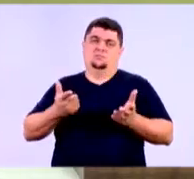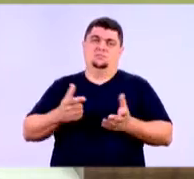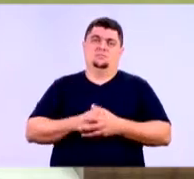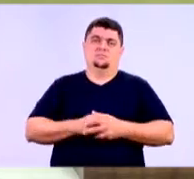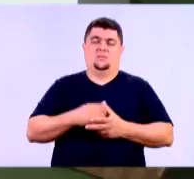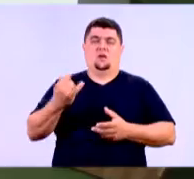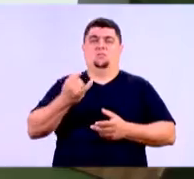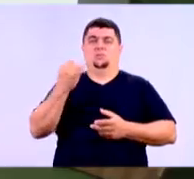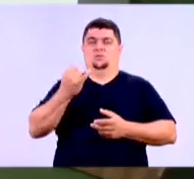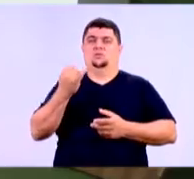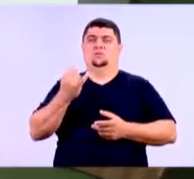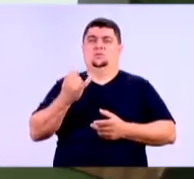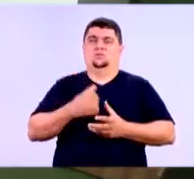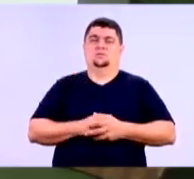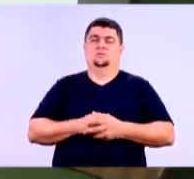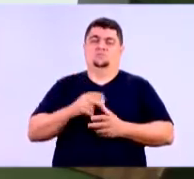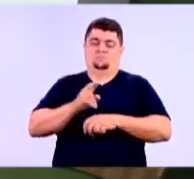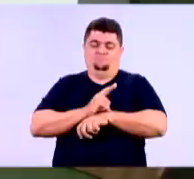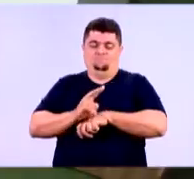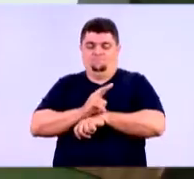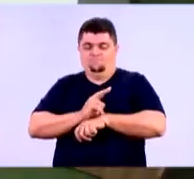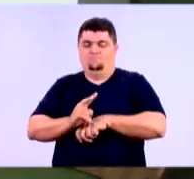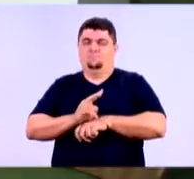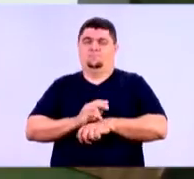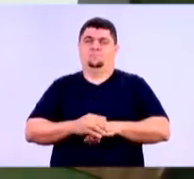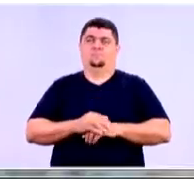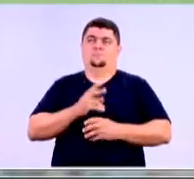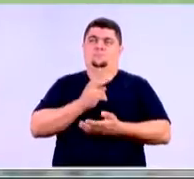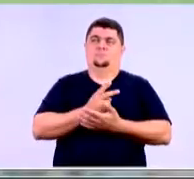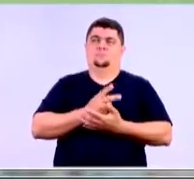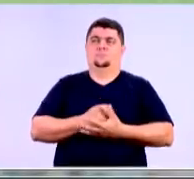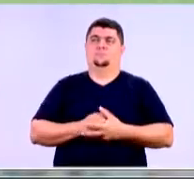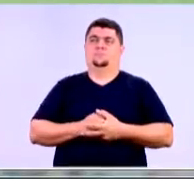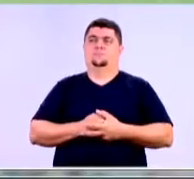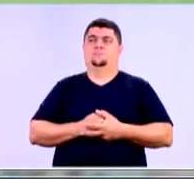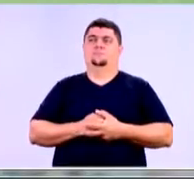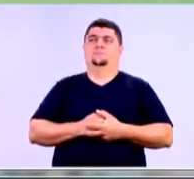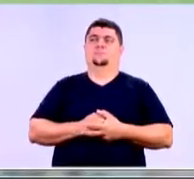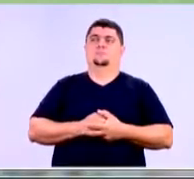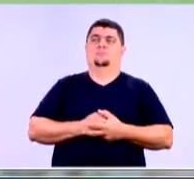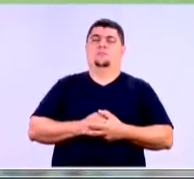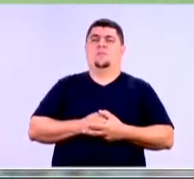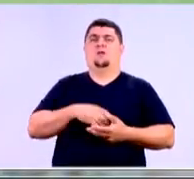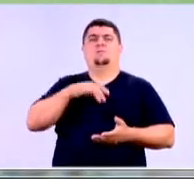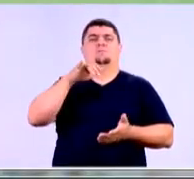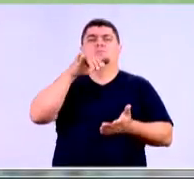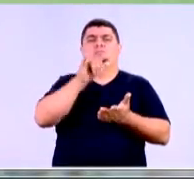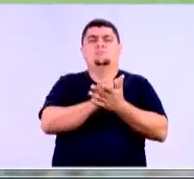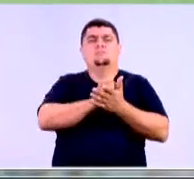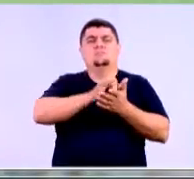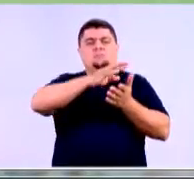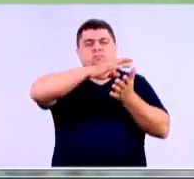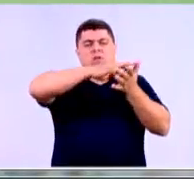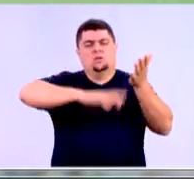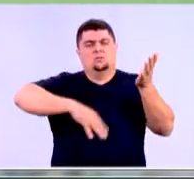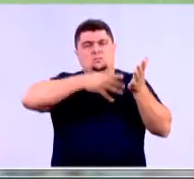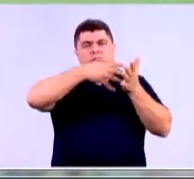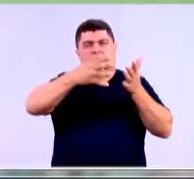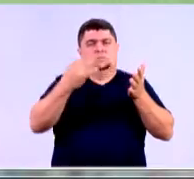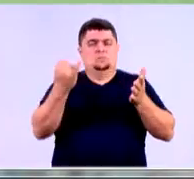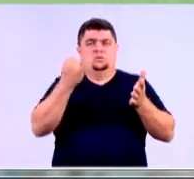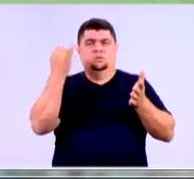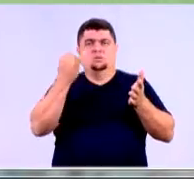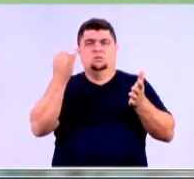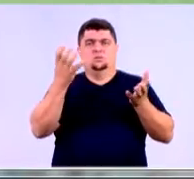é importante monitorar a inadimplência. Continuando aqui, vamos falar da ficha cadastral. Um tópico bem importante que a gente